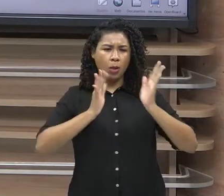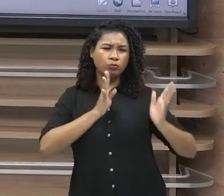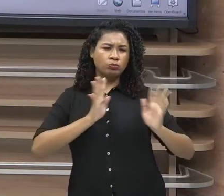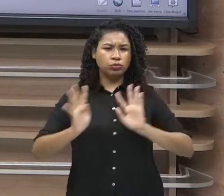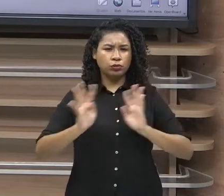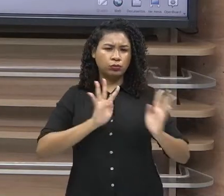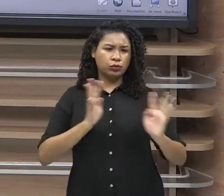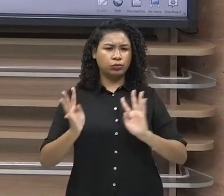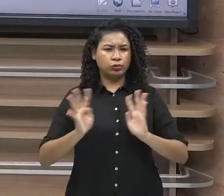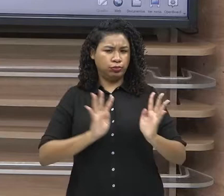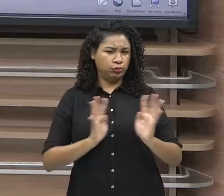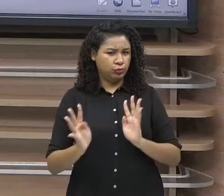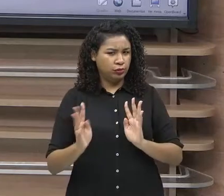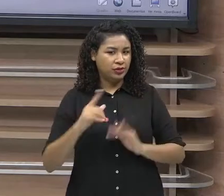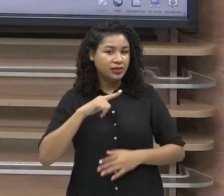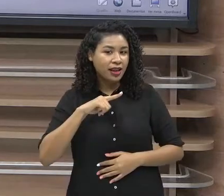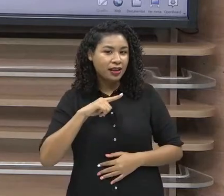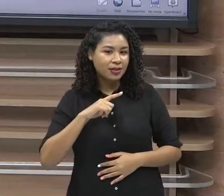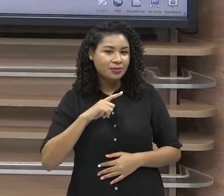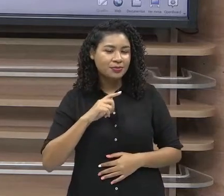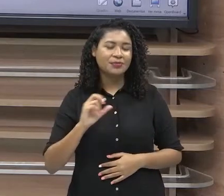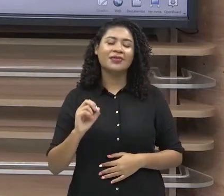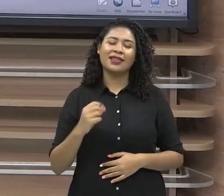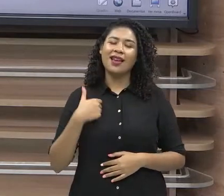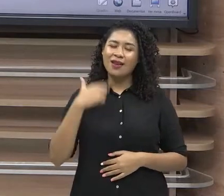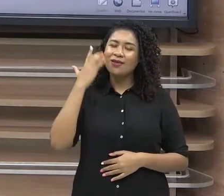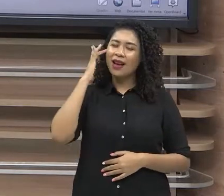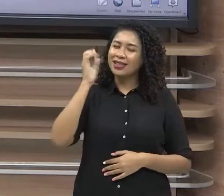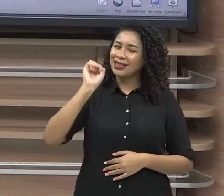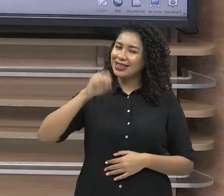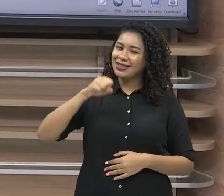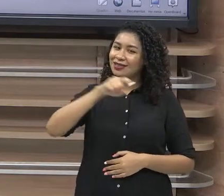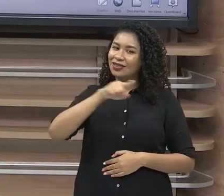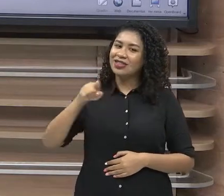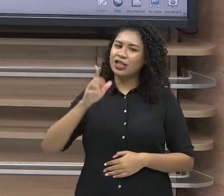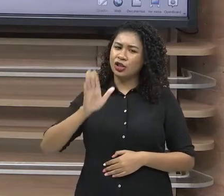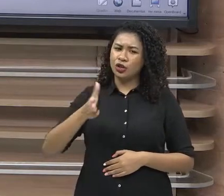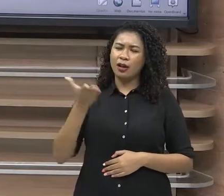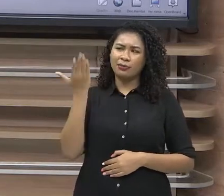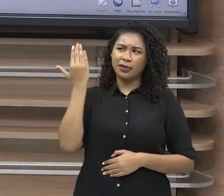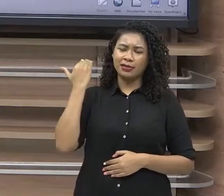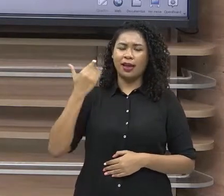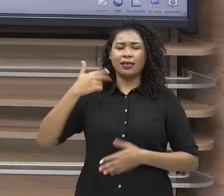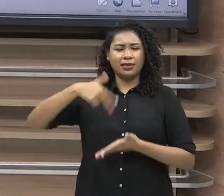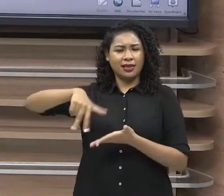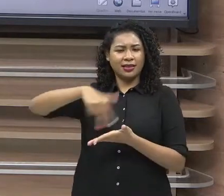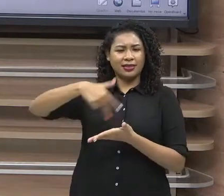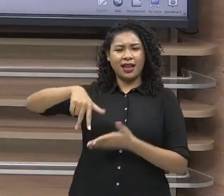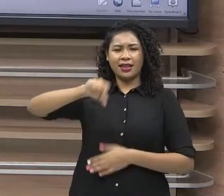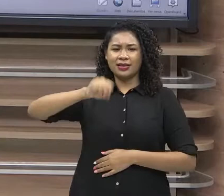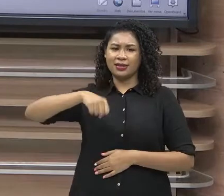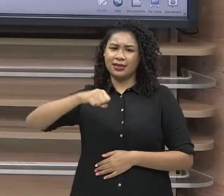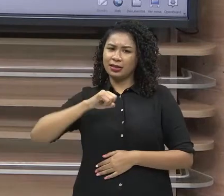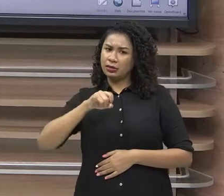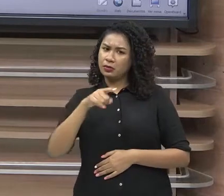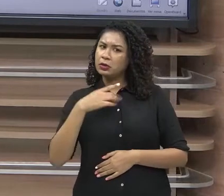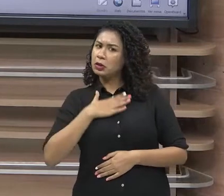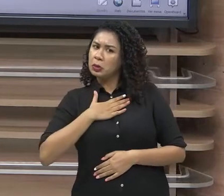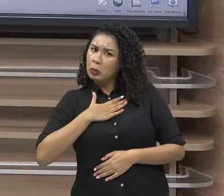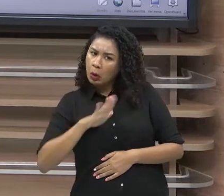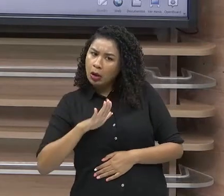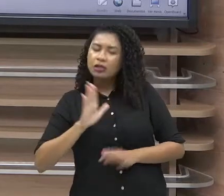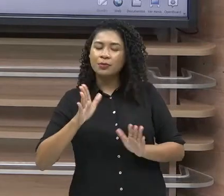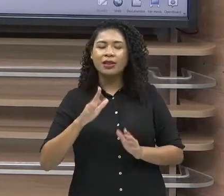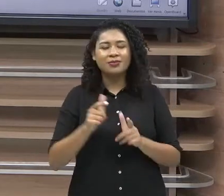quadrilha? Com certeza você dançou alguma vez, mesmo que você não goste de dançar, mas a maioria das pessoas